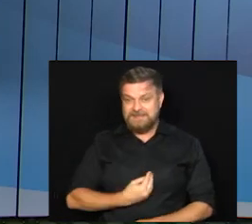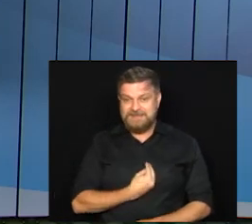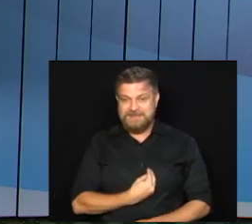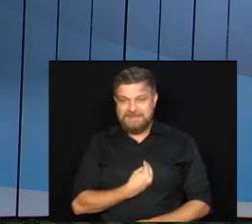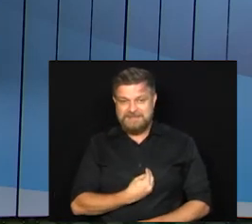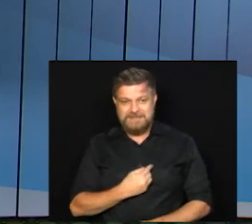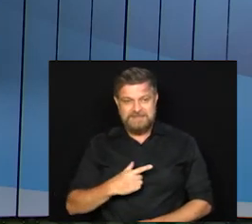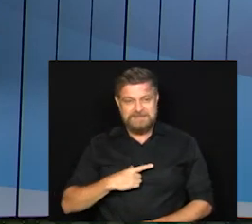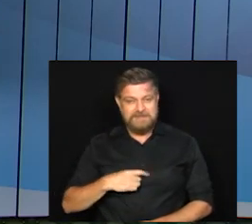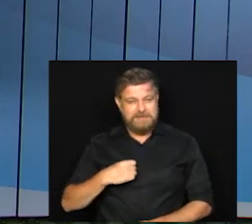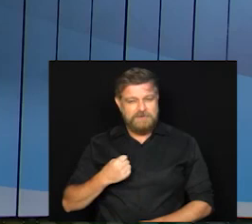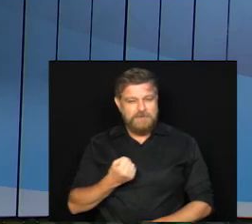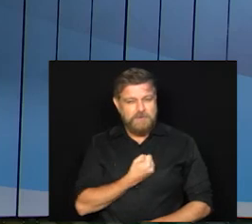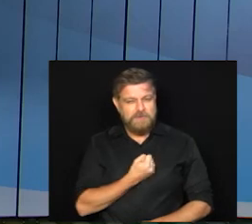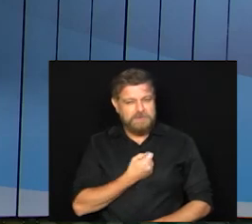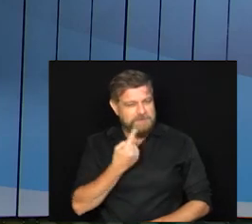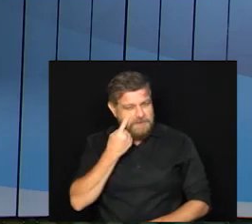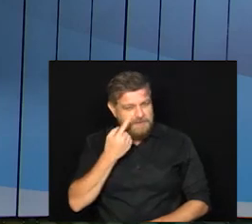DDD,